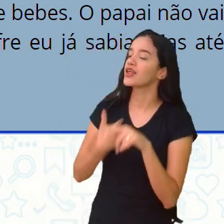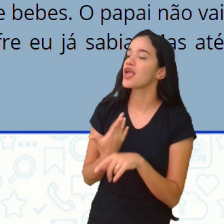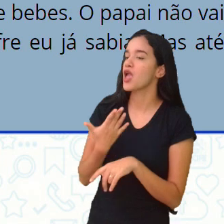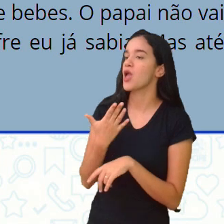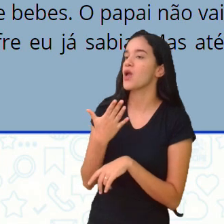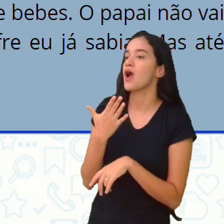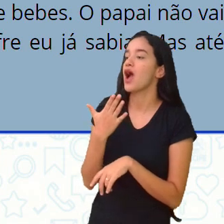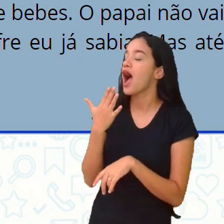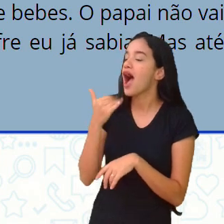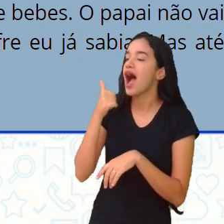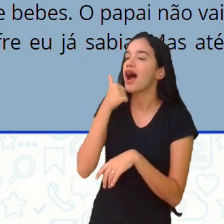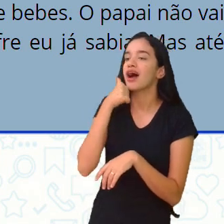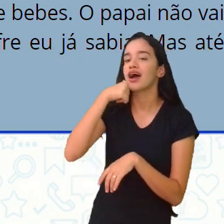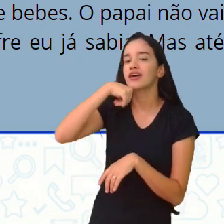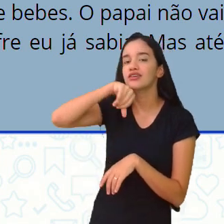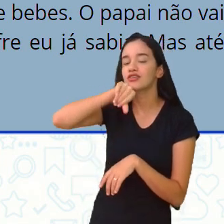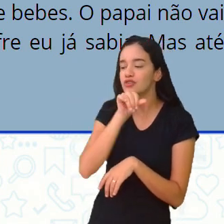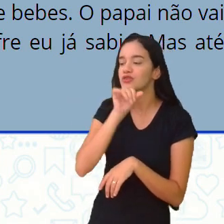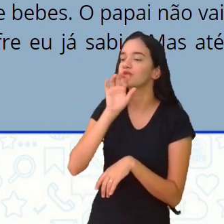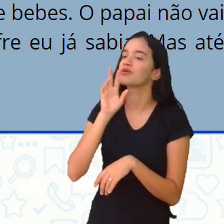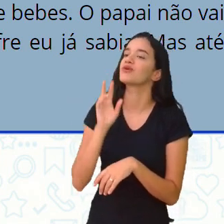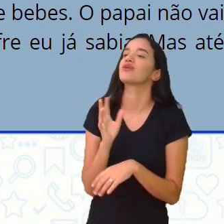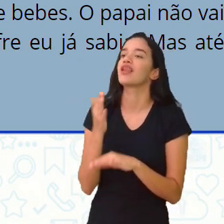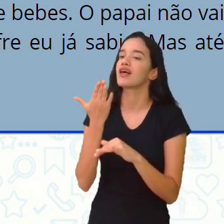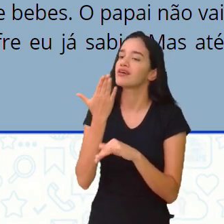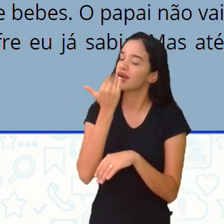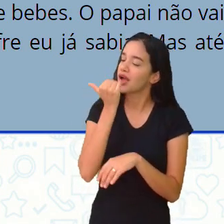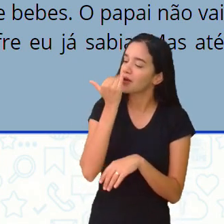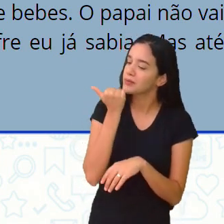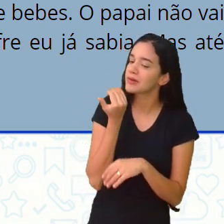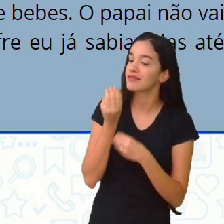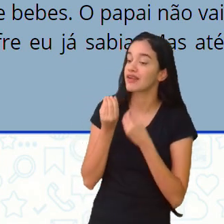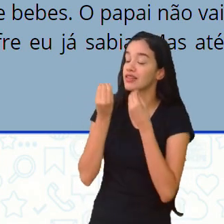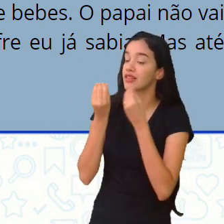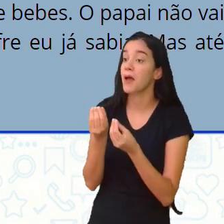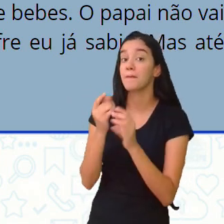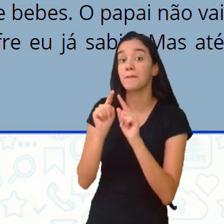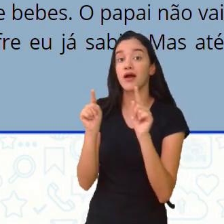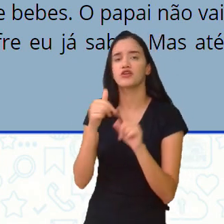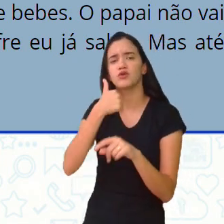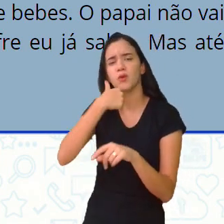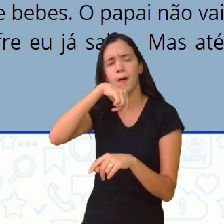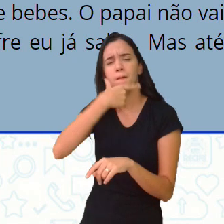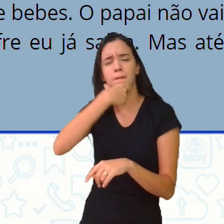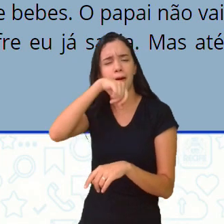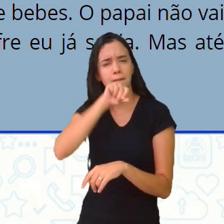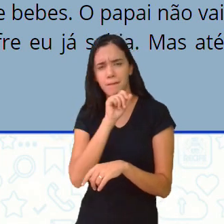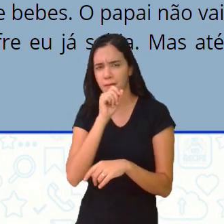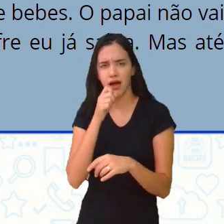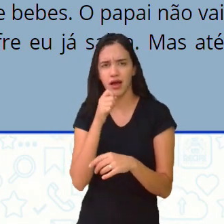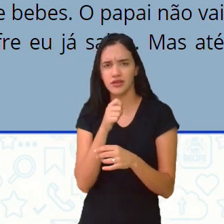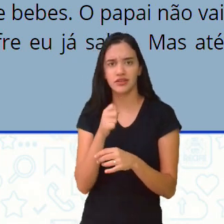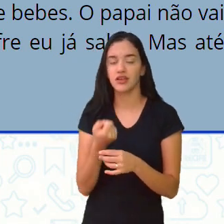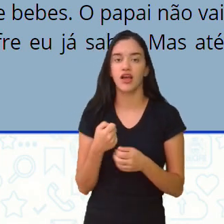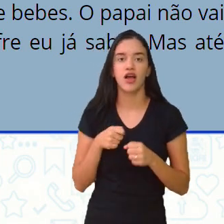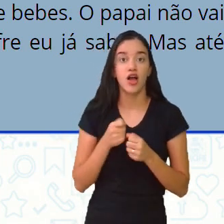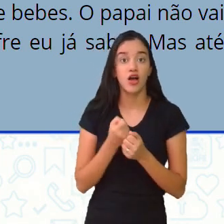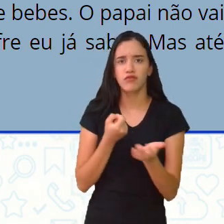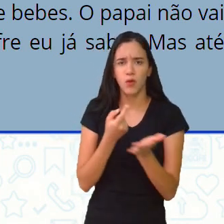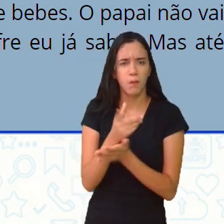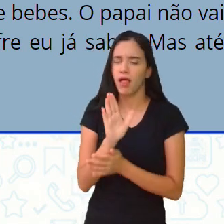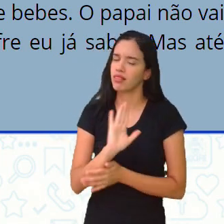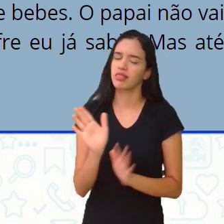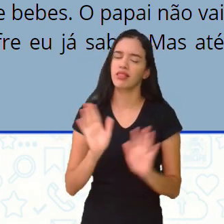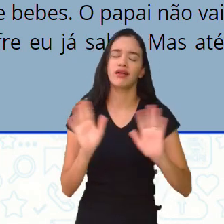enganei. A escola vai providenciar os comes e bebes. O papai não vai ter que gastar nada, mãe.